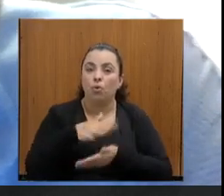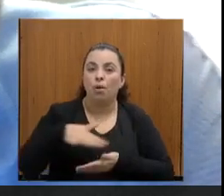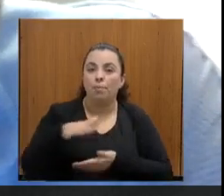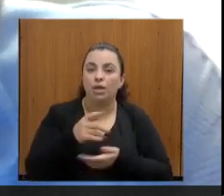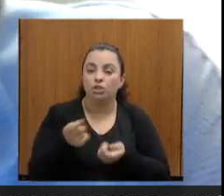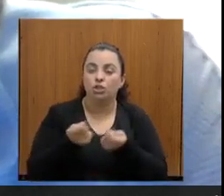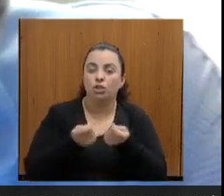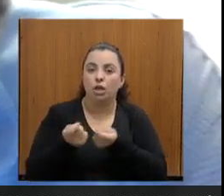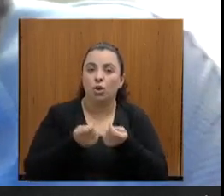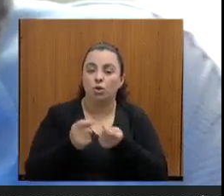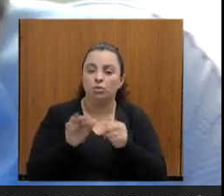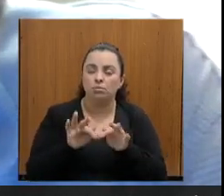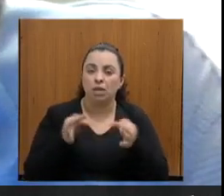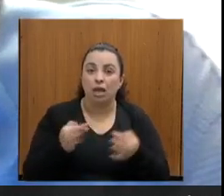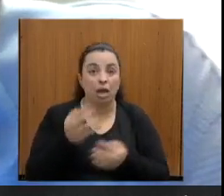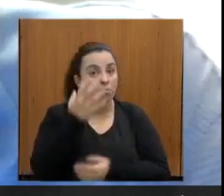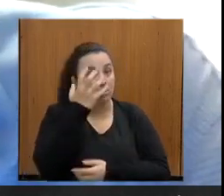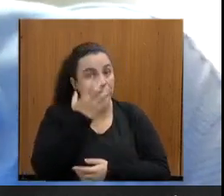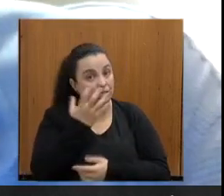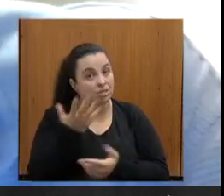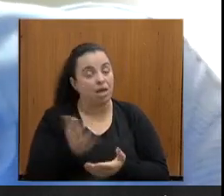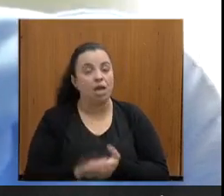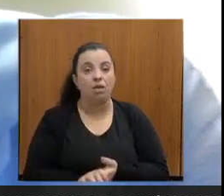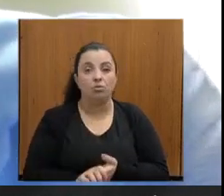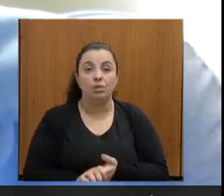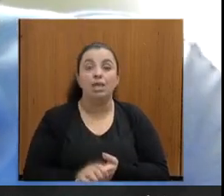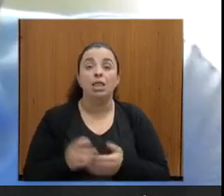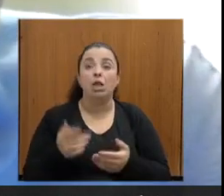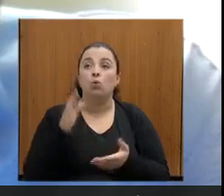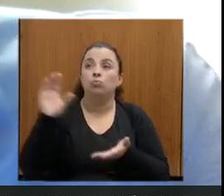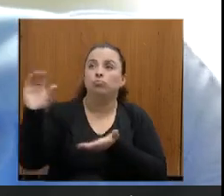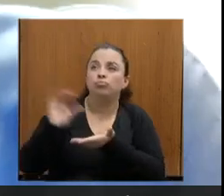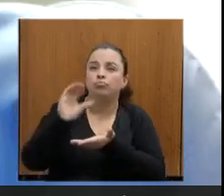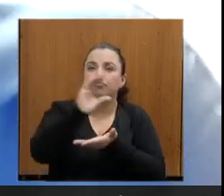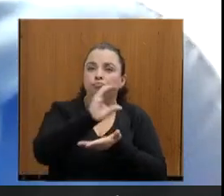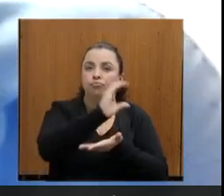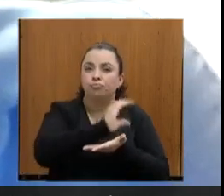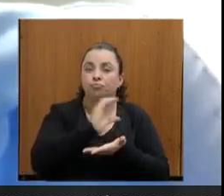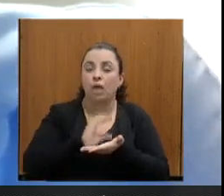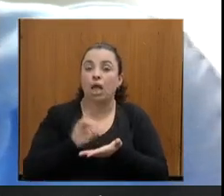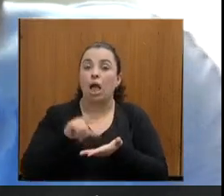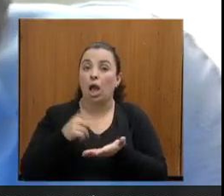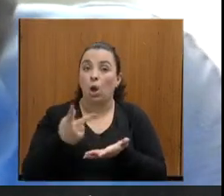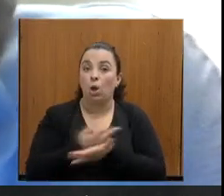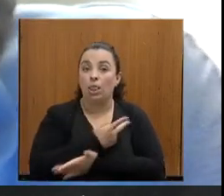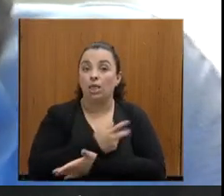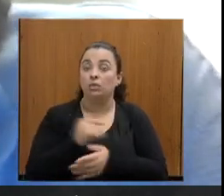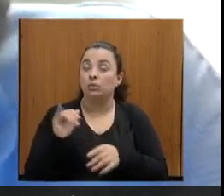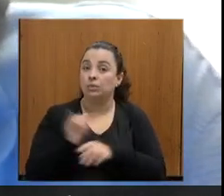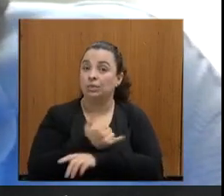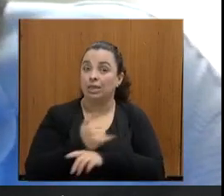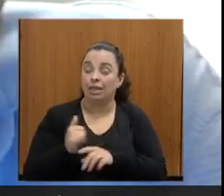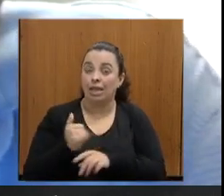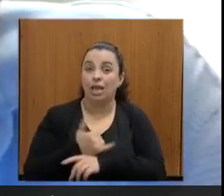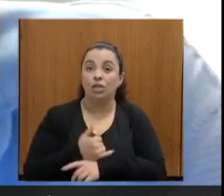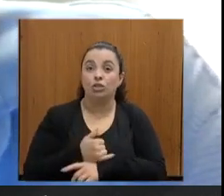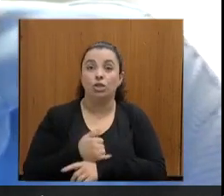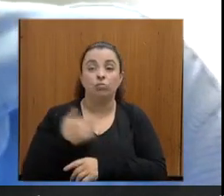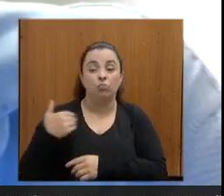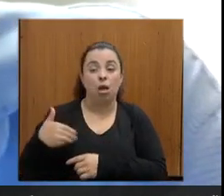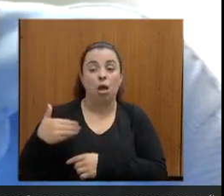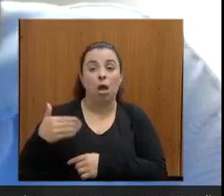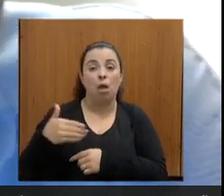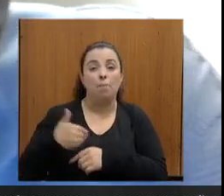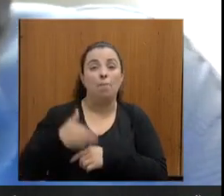os investimentos atraído tem sido realizado de forma estratégico buscando atrair cada vez mais